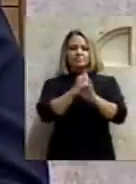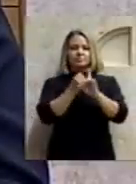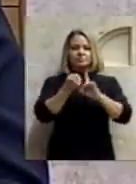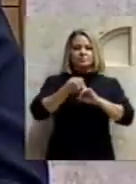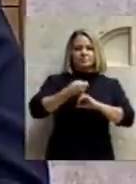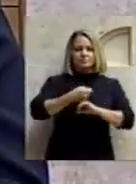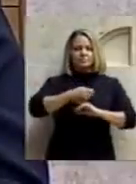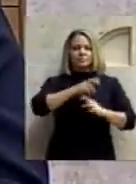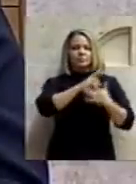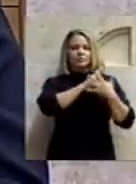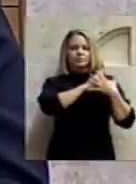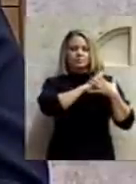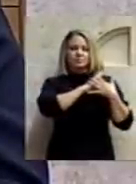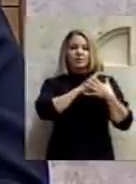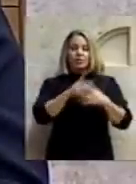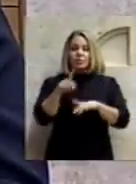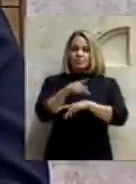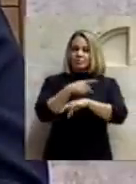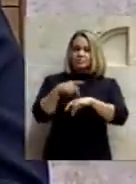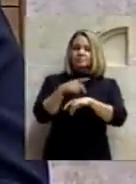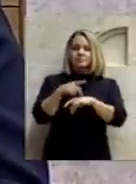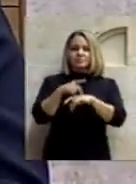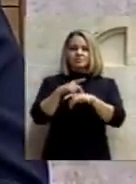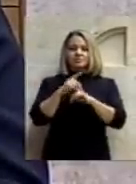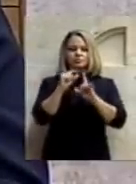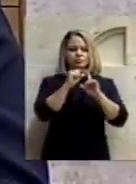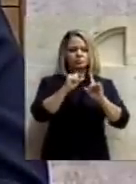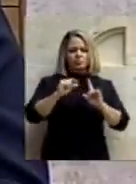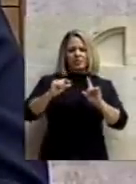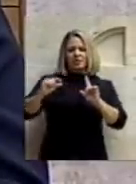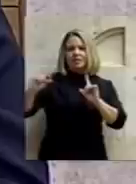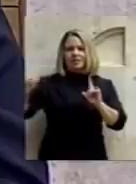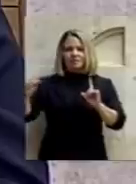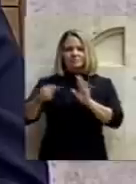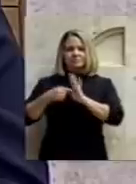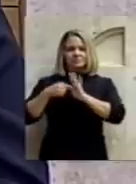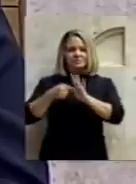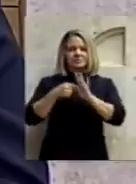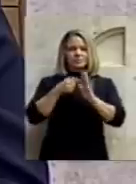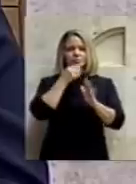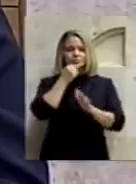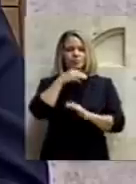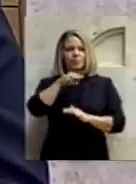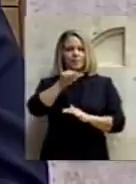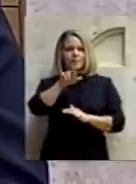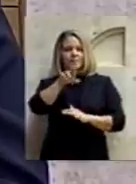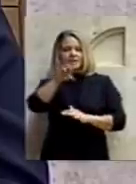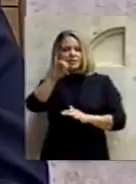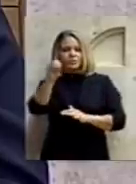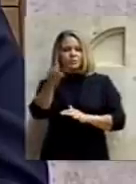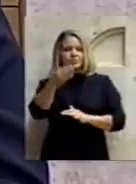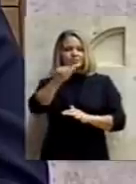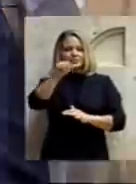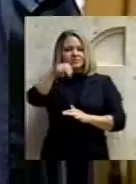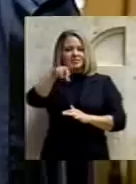socialmente responsável. Uma nação onde as palavras do visionário Mário de Andrade nos parecem